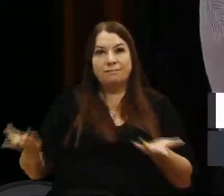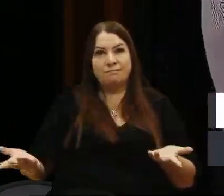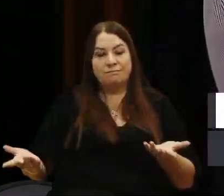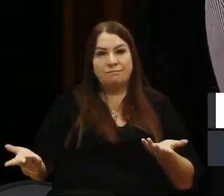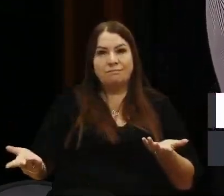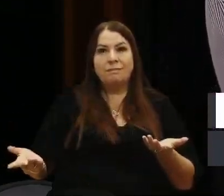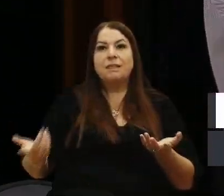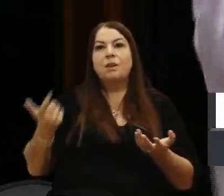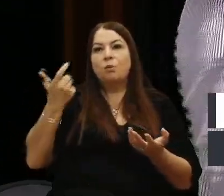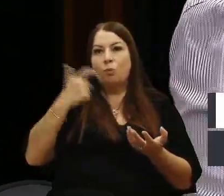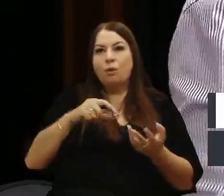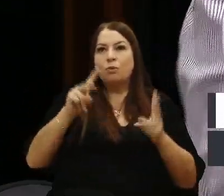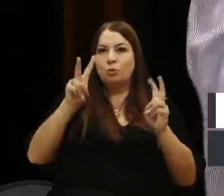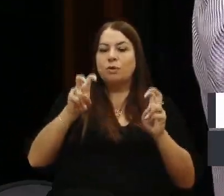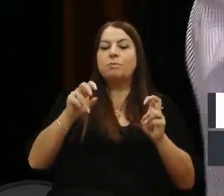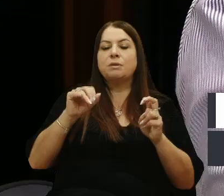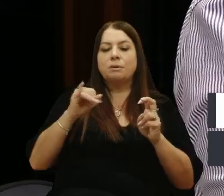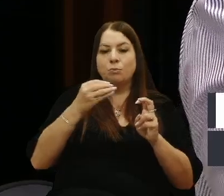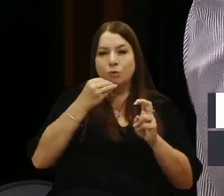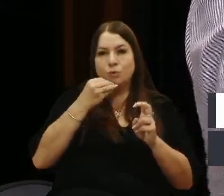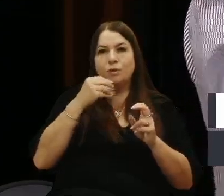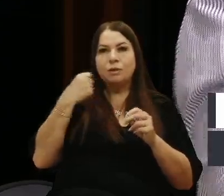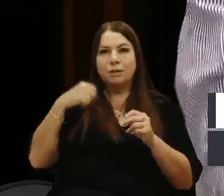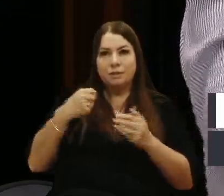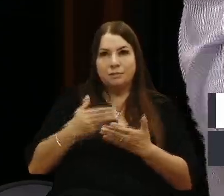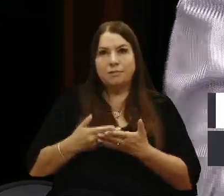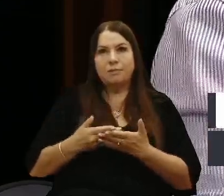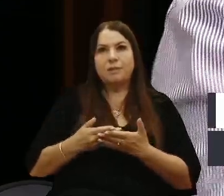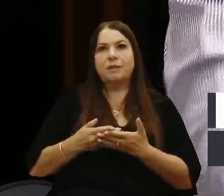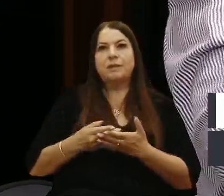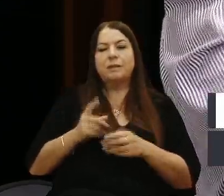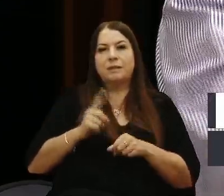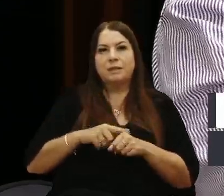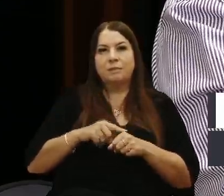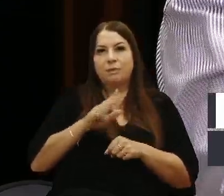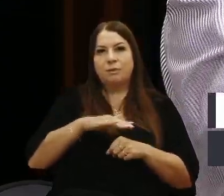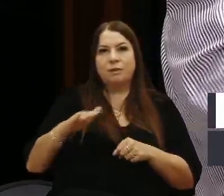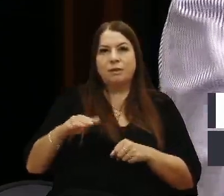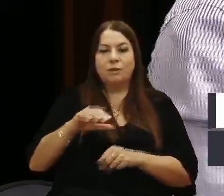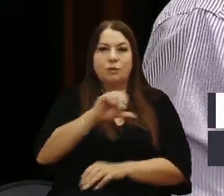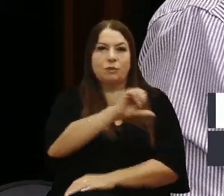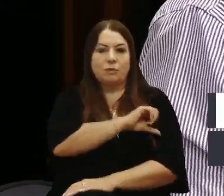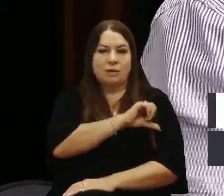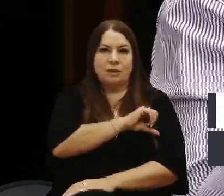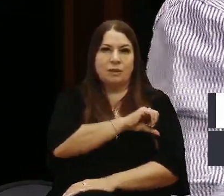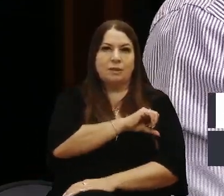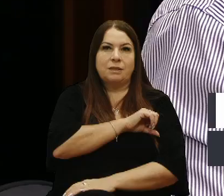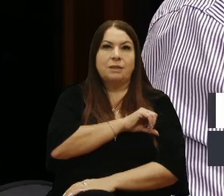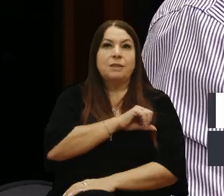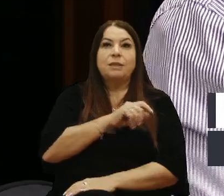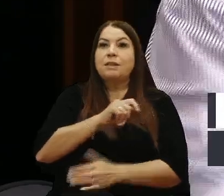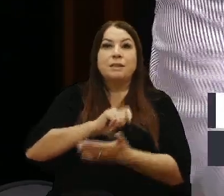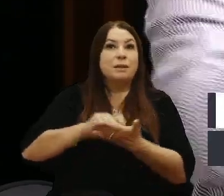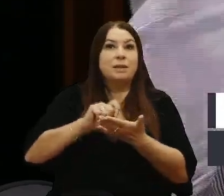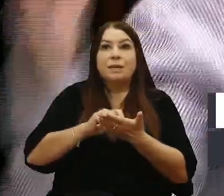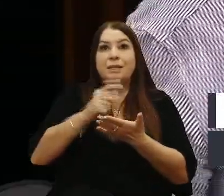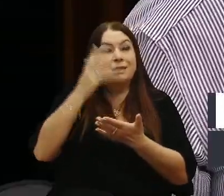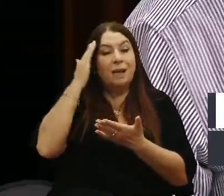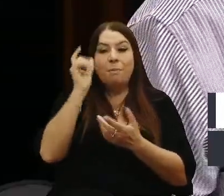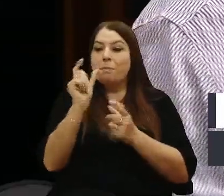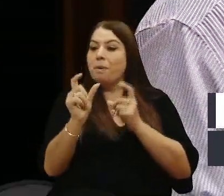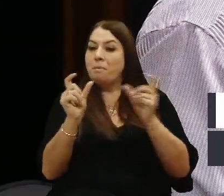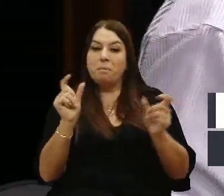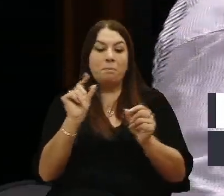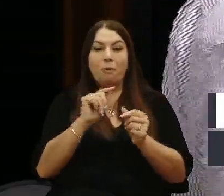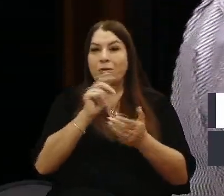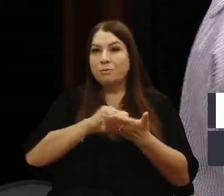Então, acho o tema oportuno e necessário num tempo em que crianças no 9º ano são pré-silábicas, muitas em razão de